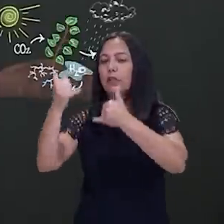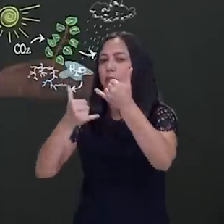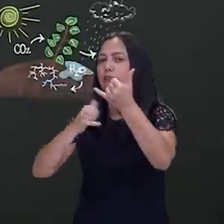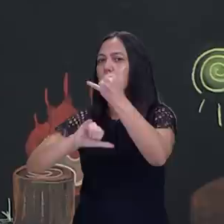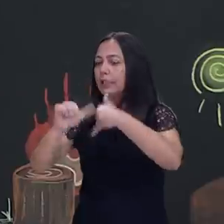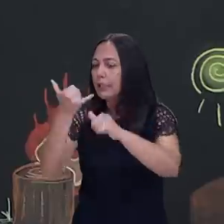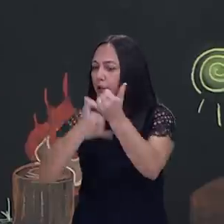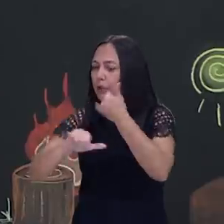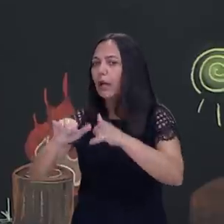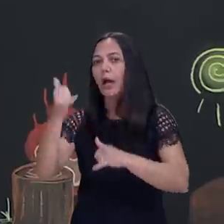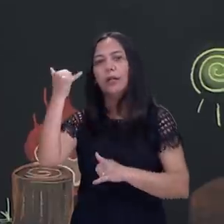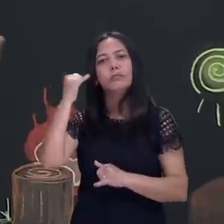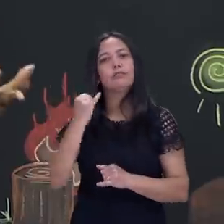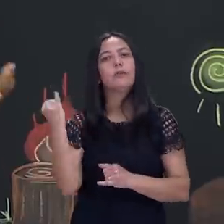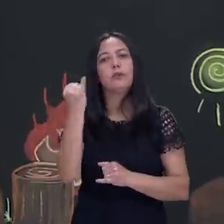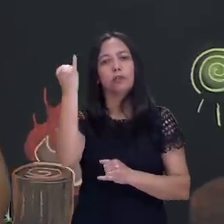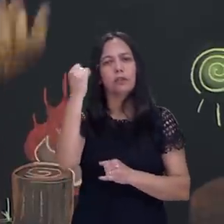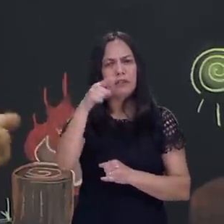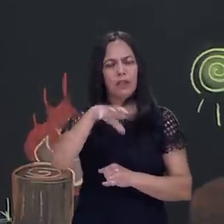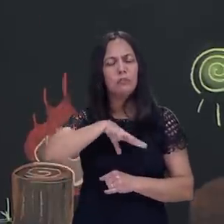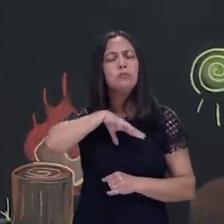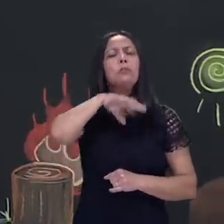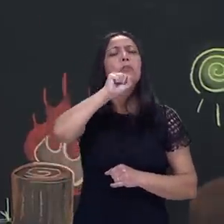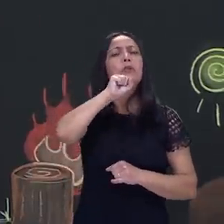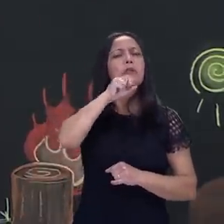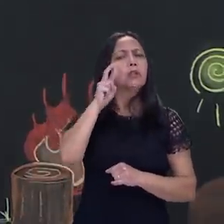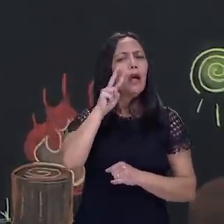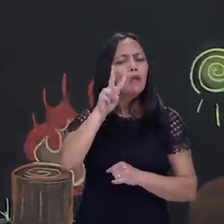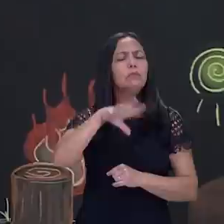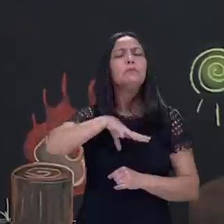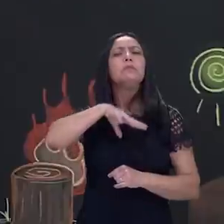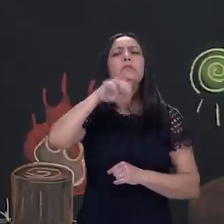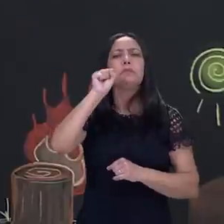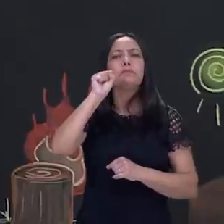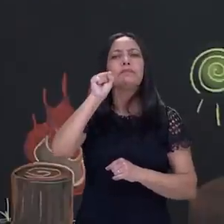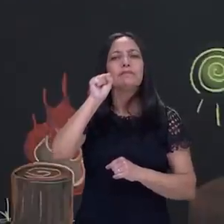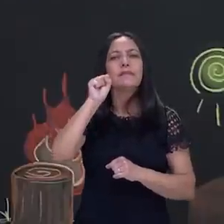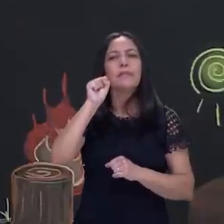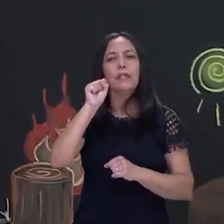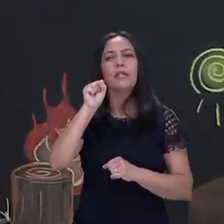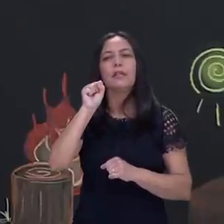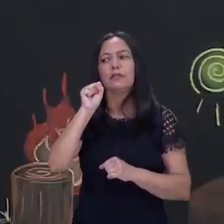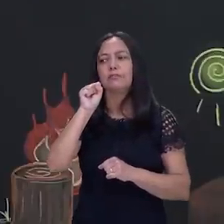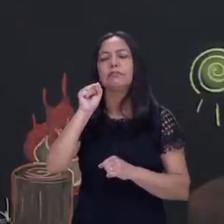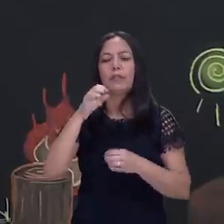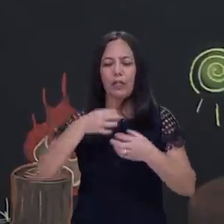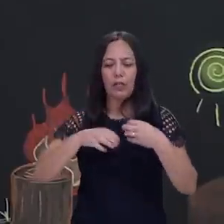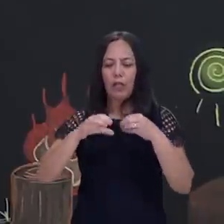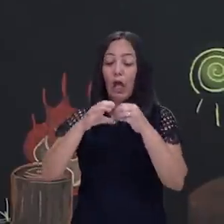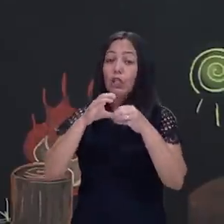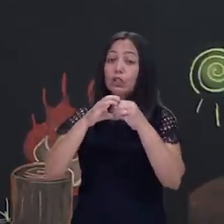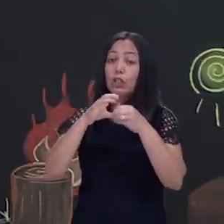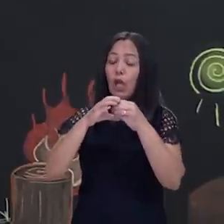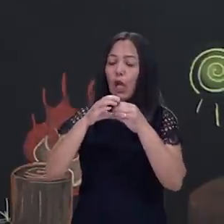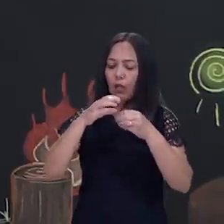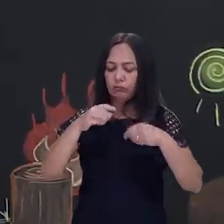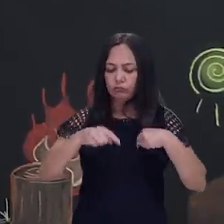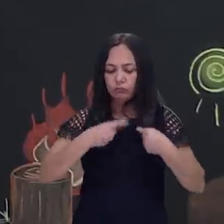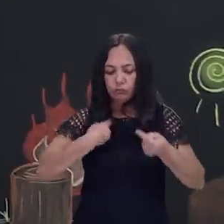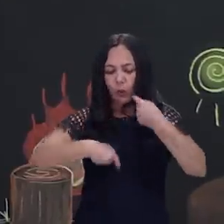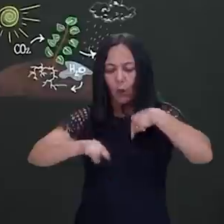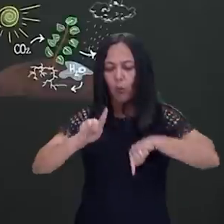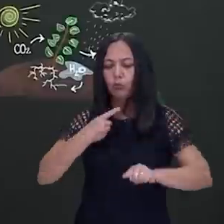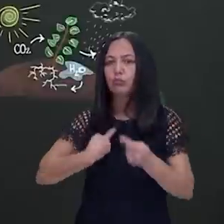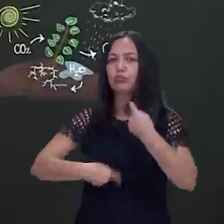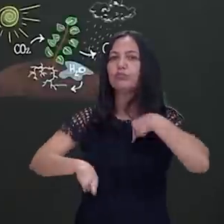vitais para a gente. Tá respirando? Tá, né? Tá assistindo, tá respirando. Tá rolando aí nas suas células e nas minhas